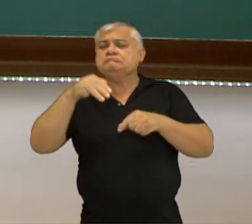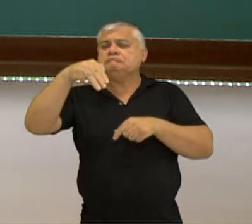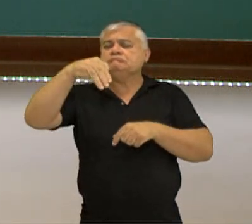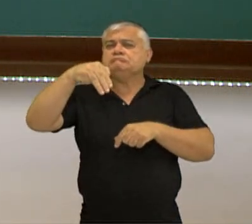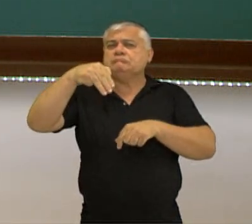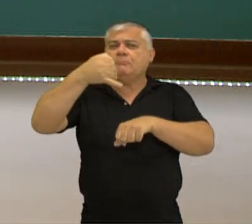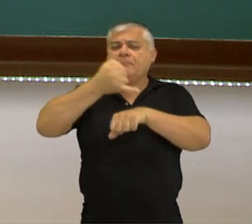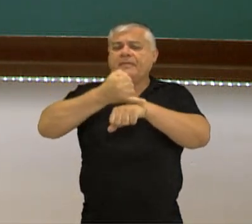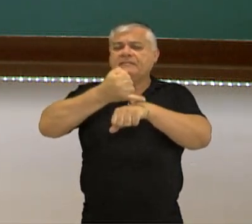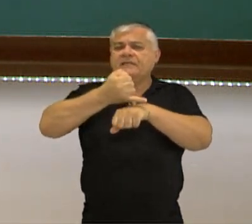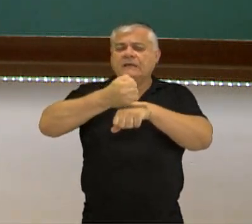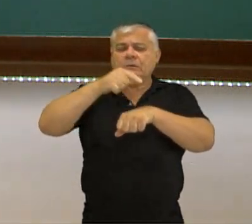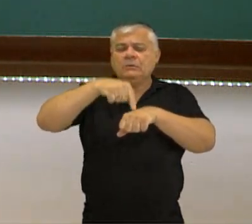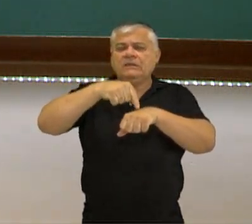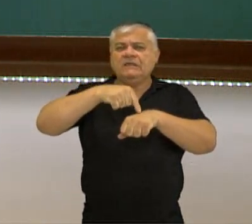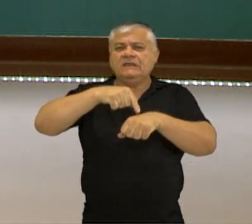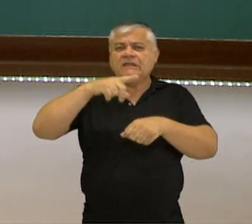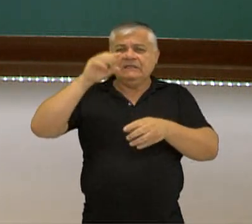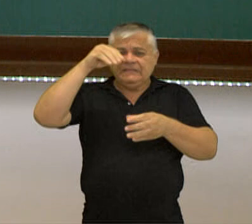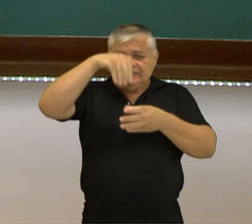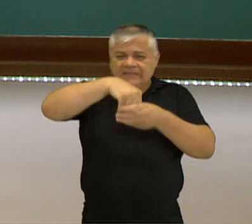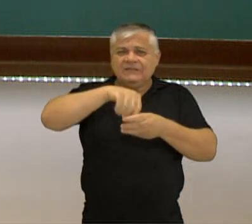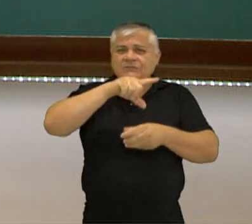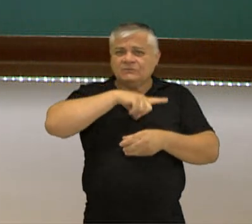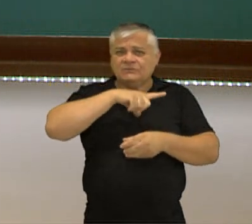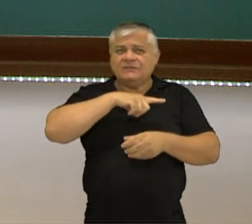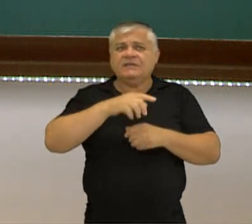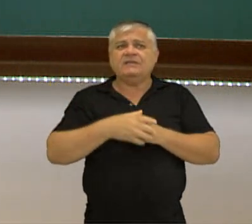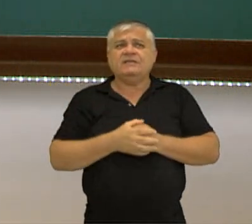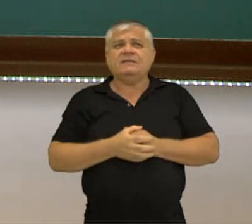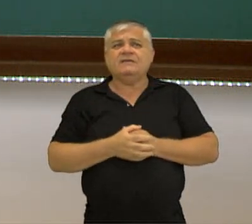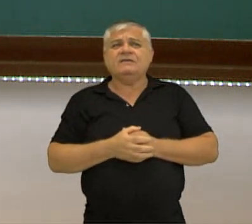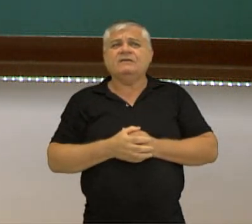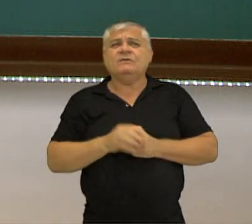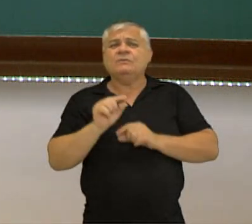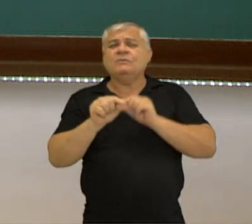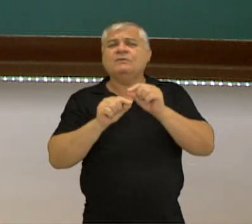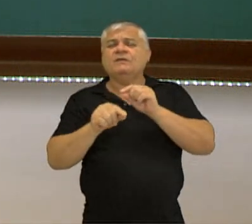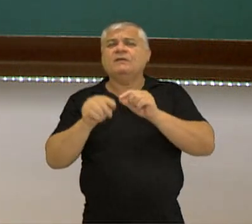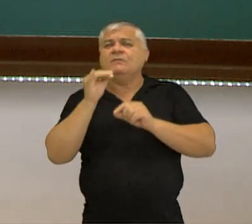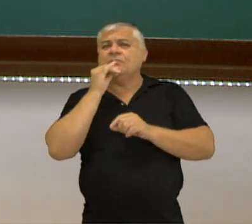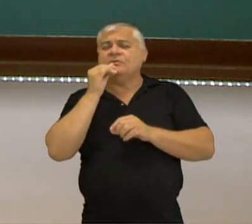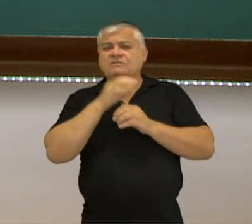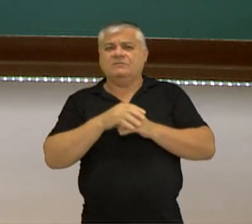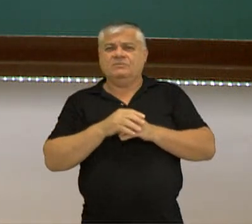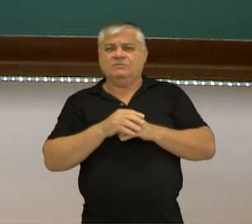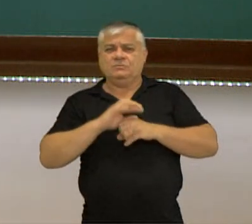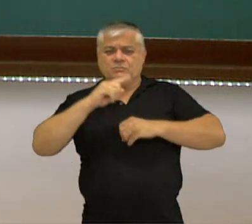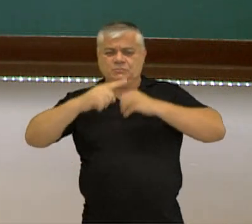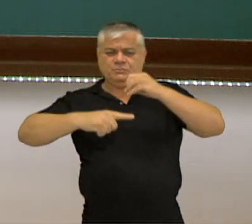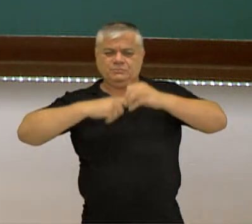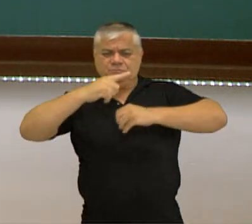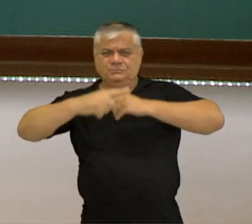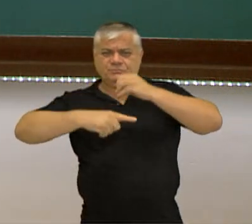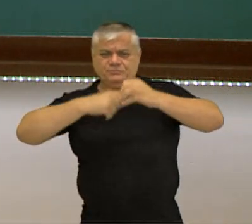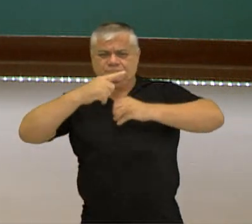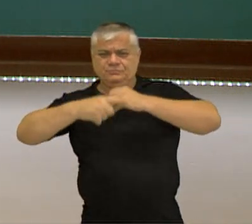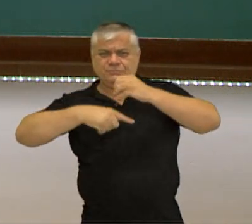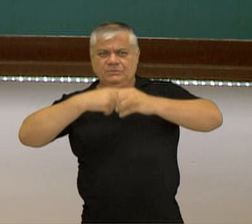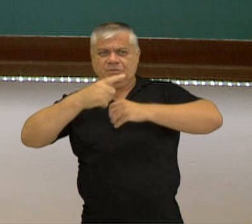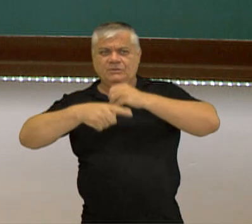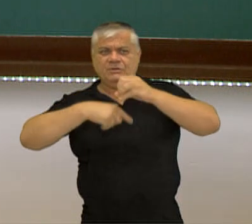espaço entre os núcleos, o nó do retículo cristalino do metal é o espaço entre o núcleo dos átomos. São